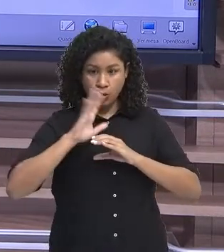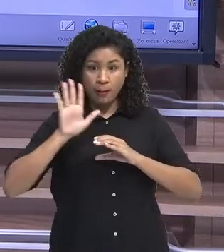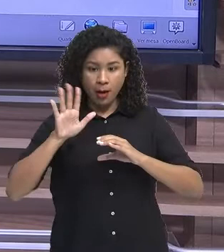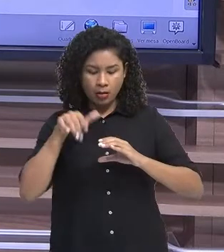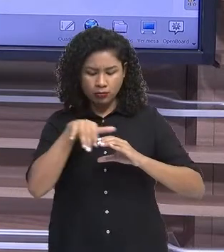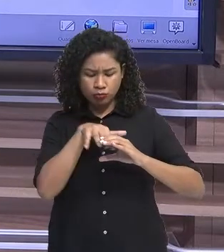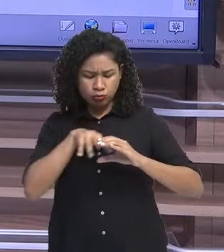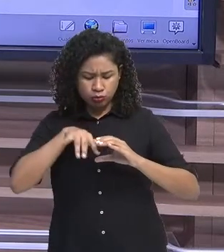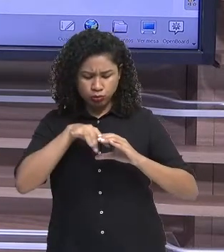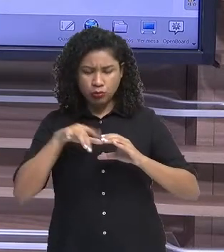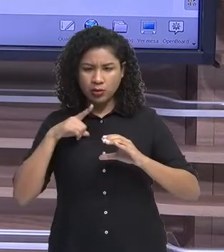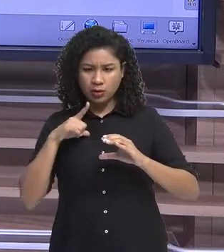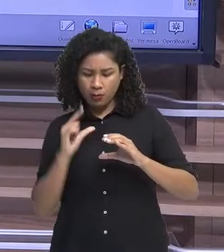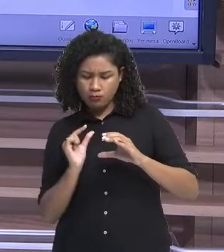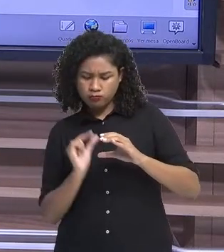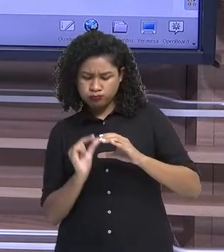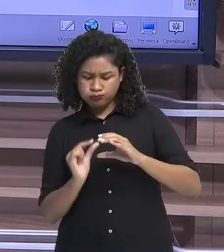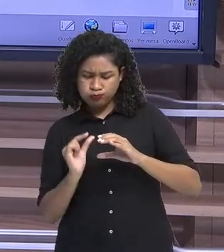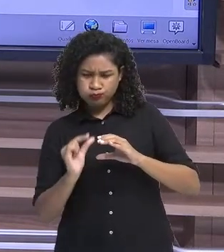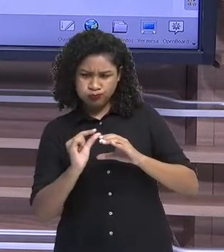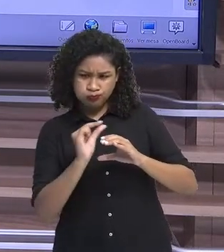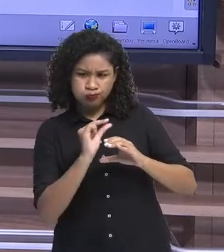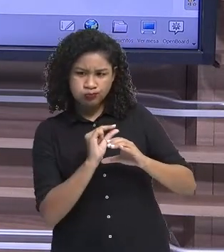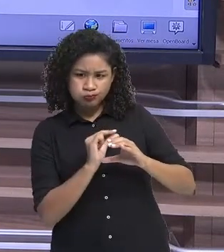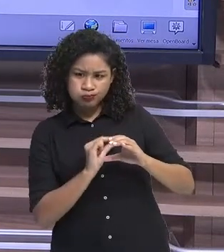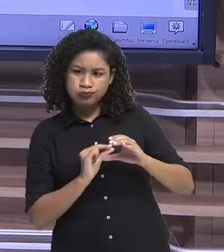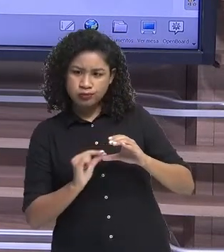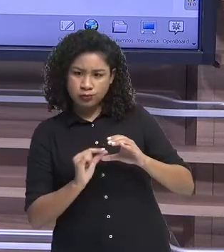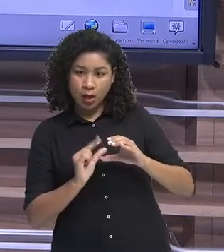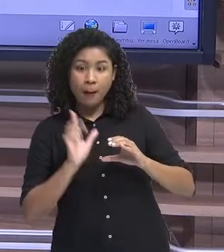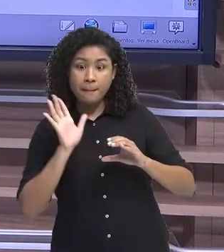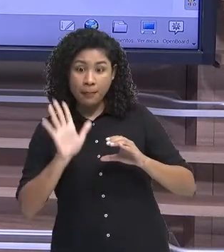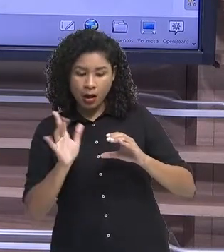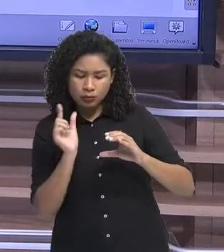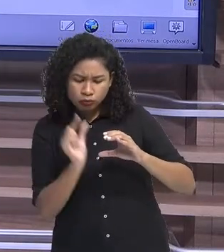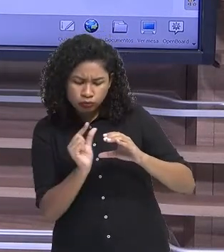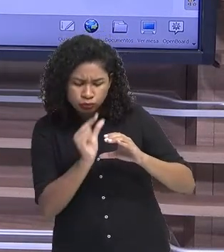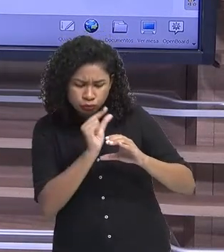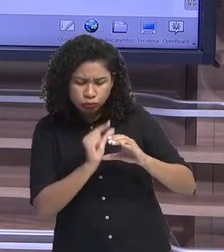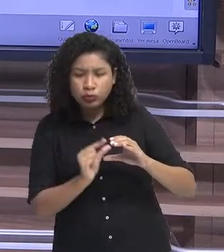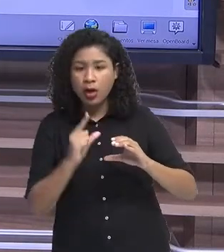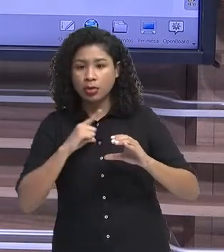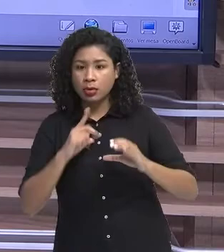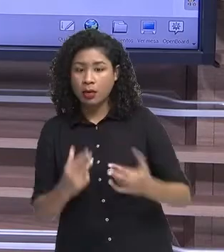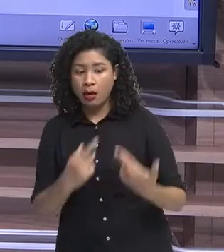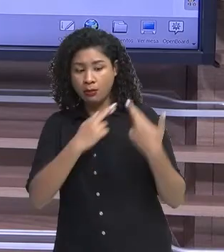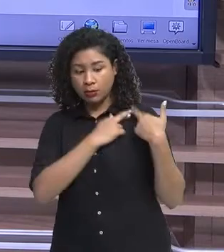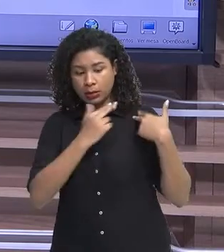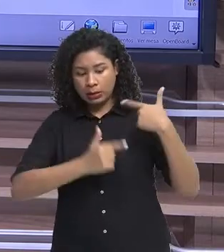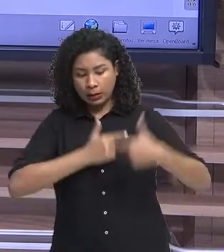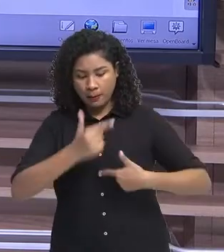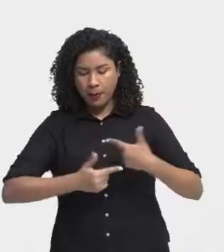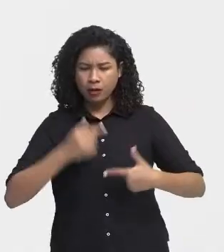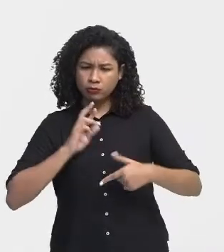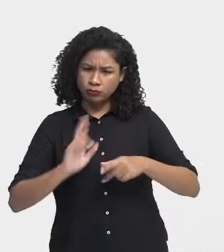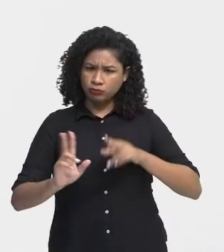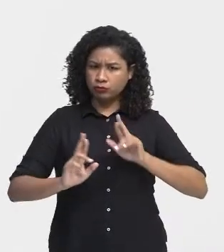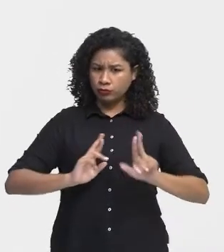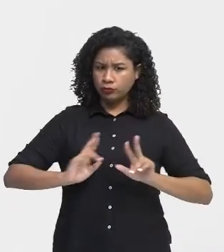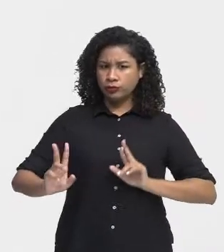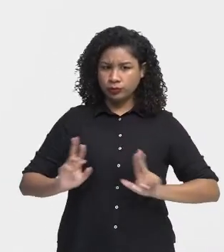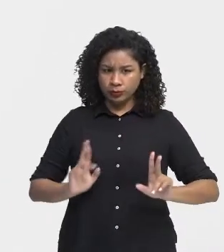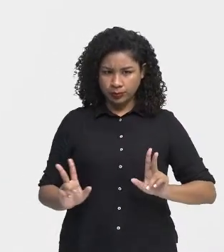E a gente vai observar que cada organela, ela tem uma função específica, né? Então, a gente vai iniciar observando